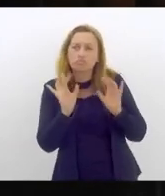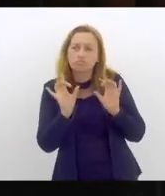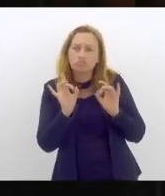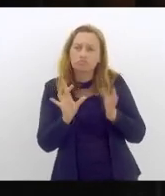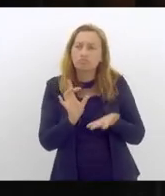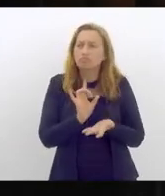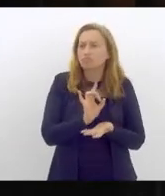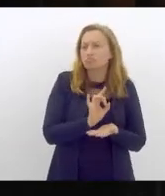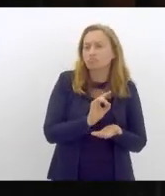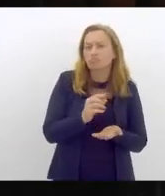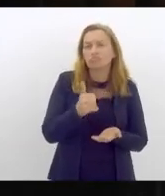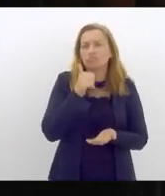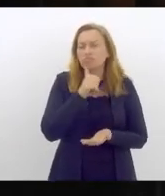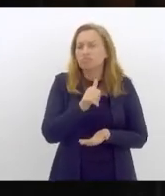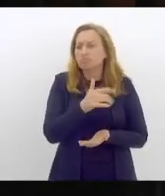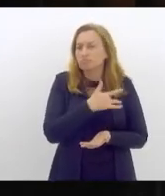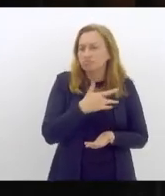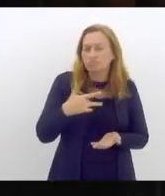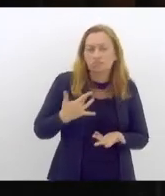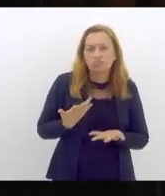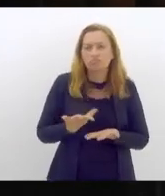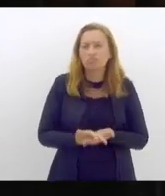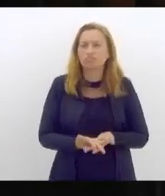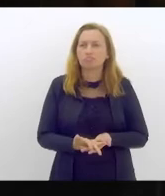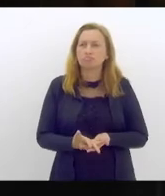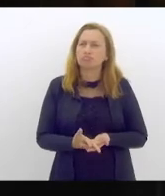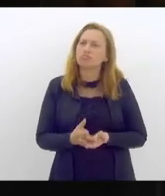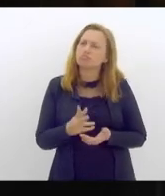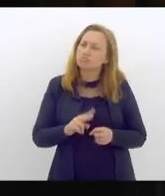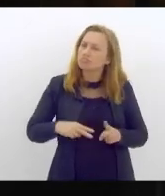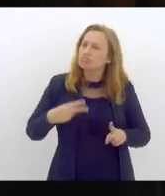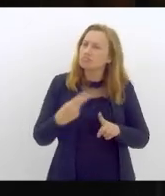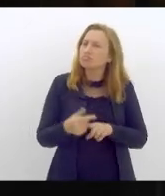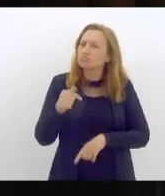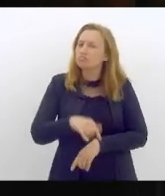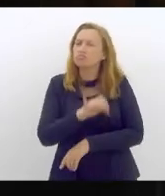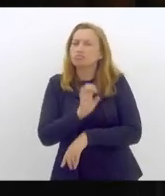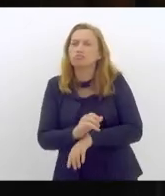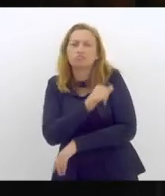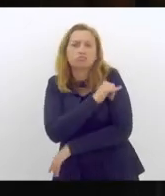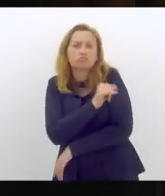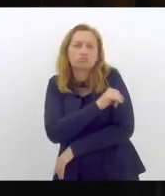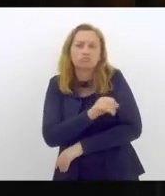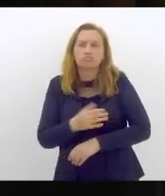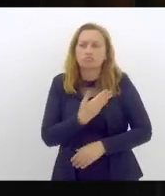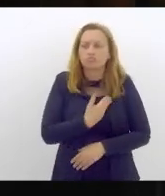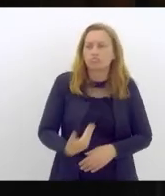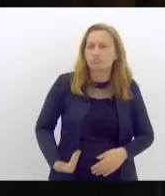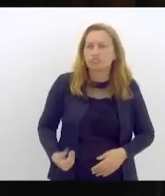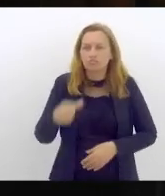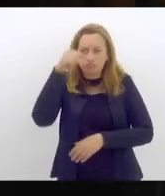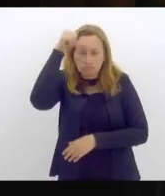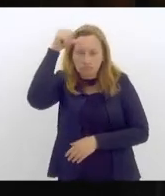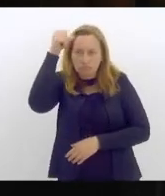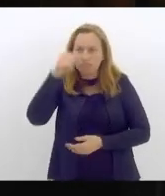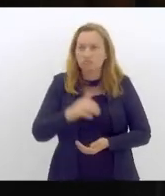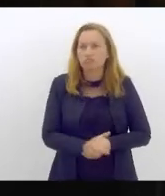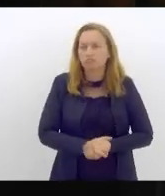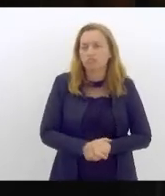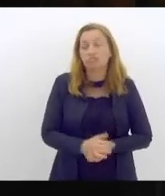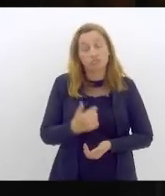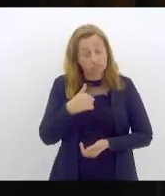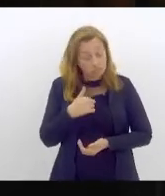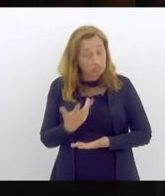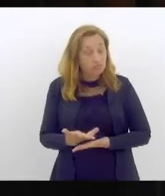da saúde da mulher e isso é replicado aqui no estado do Rio de Janeiro a partir do governo Cláudio Castro eu